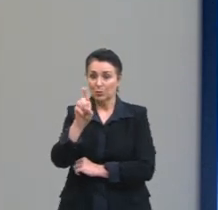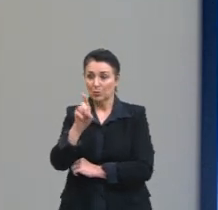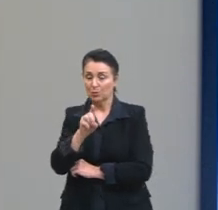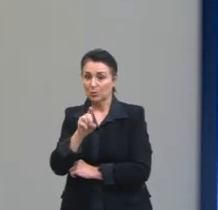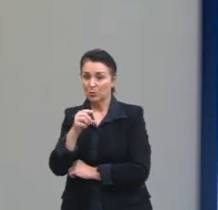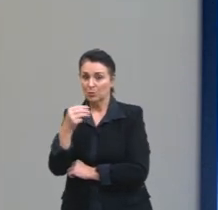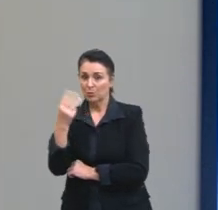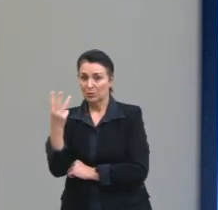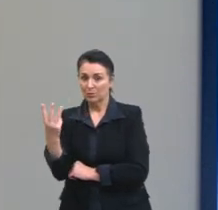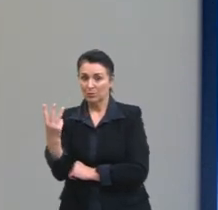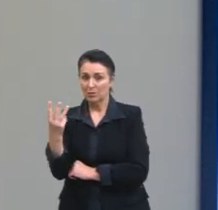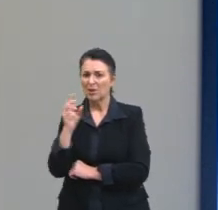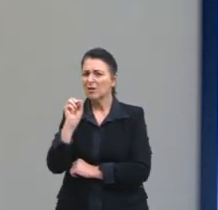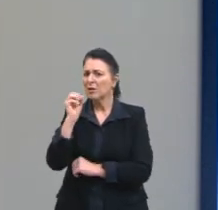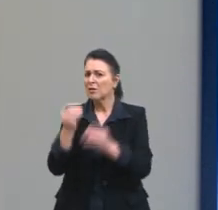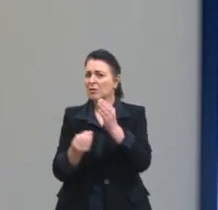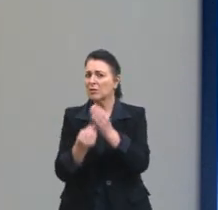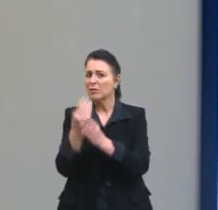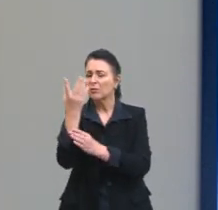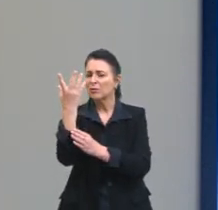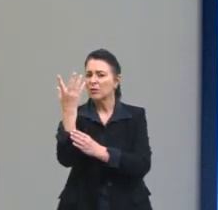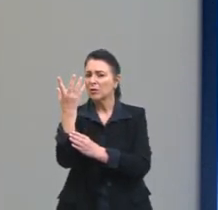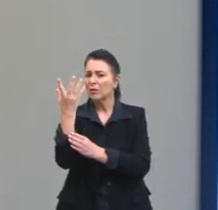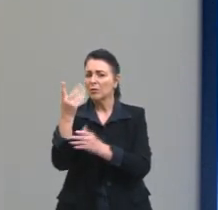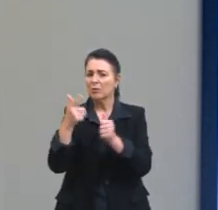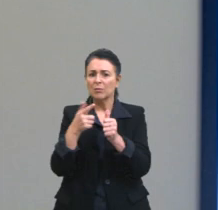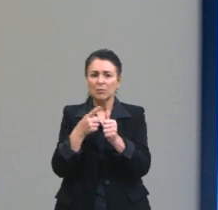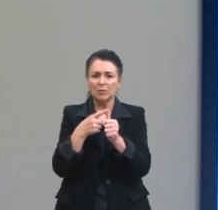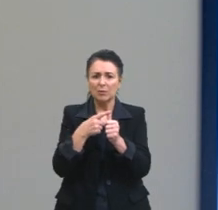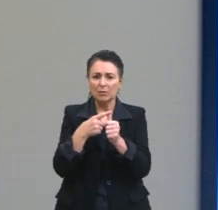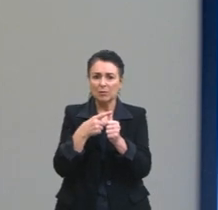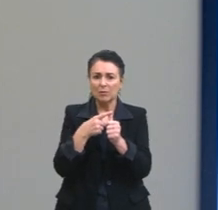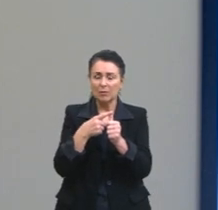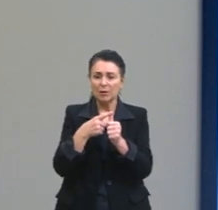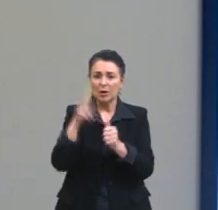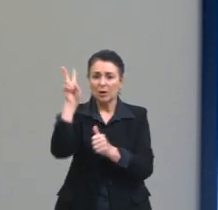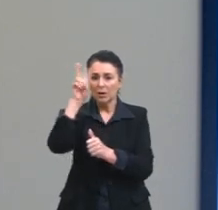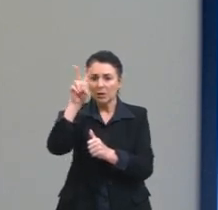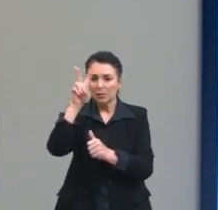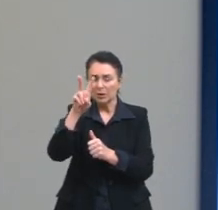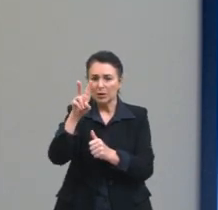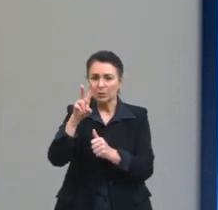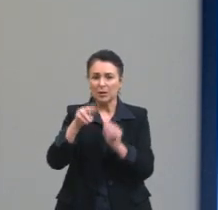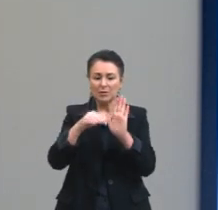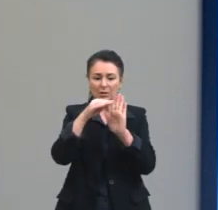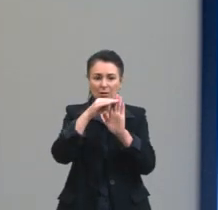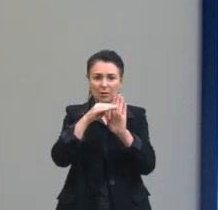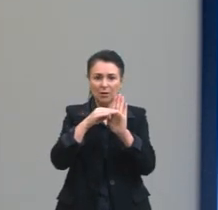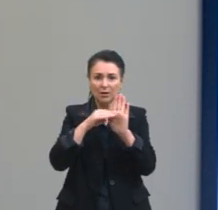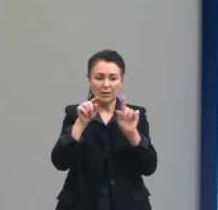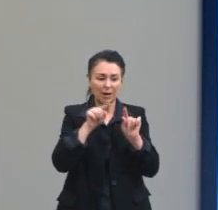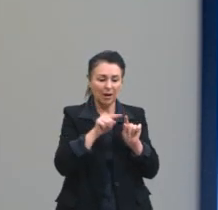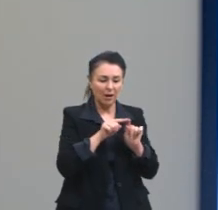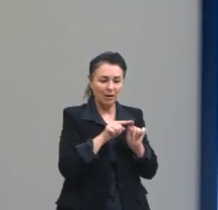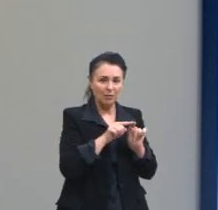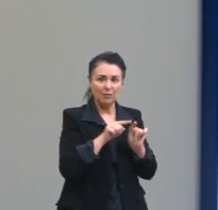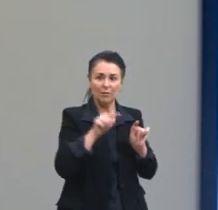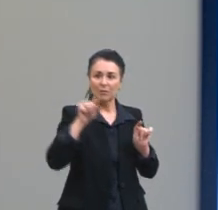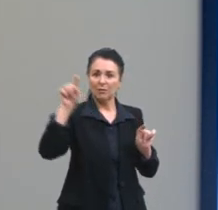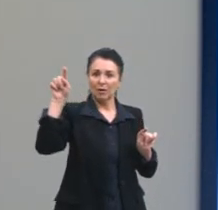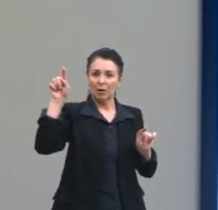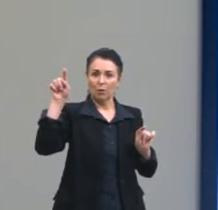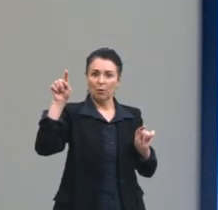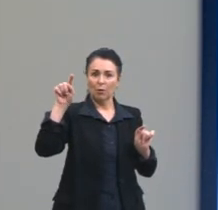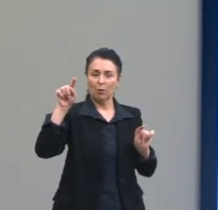quem é que surgiu o primeiro gente Lembrando que aquele estão por ordem de evolução do mais